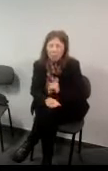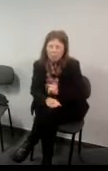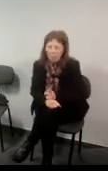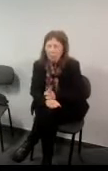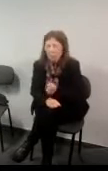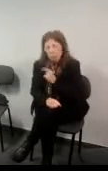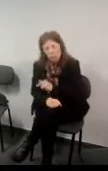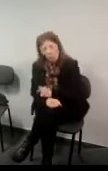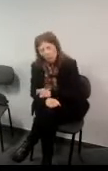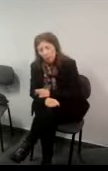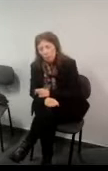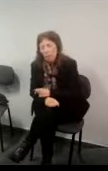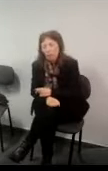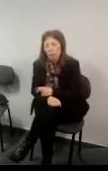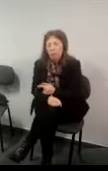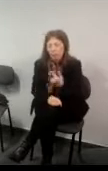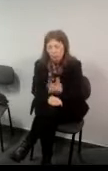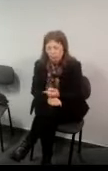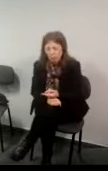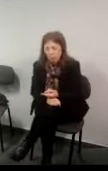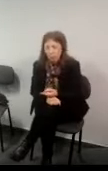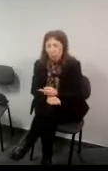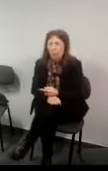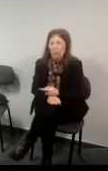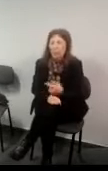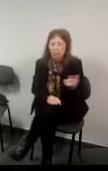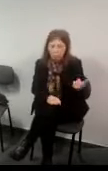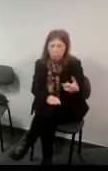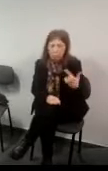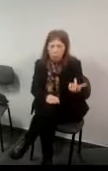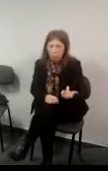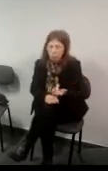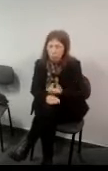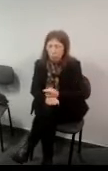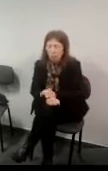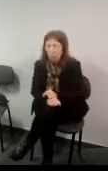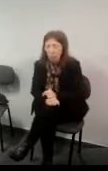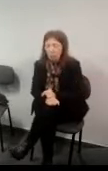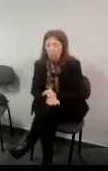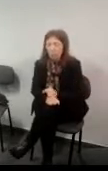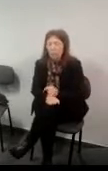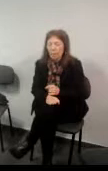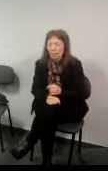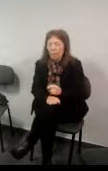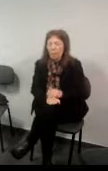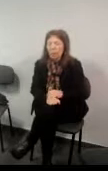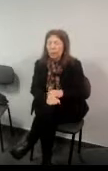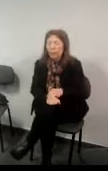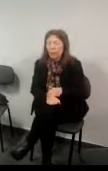está na Casa Espírita, isso nós já falamos já, vamos reforçar de novo, porque você não assistiu algumas coisas que a gente falou no